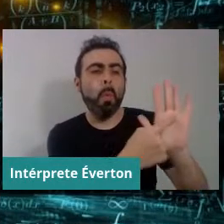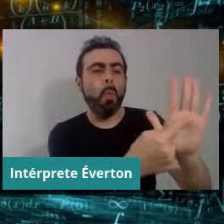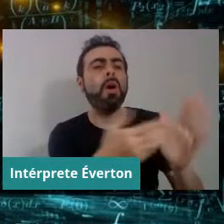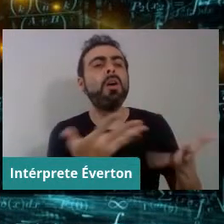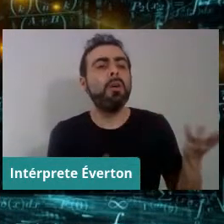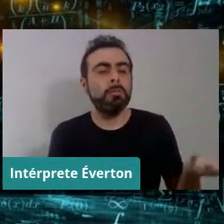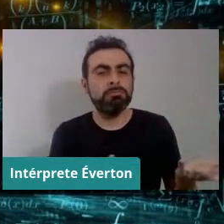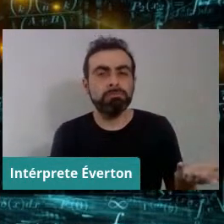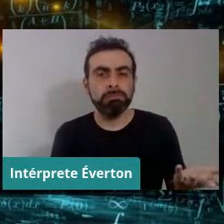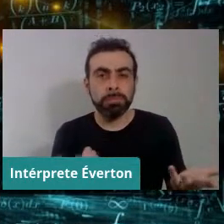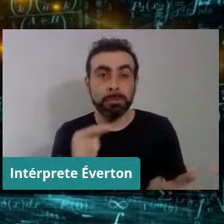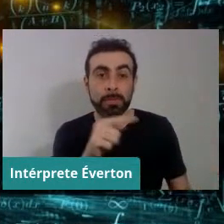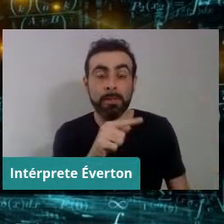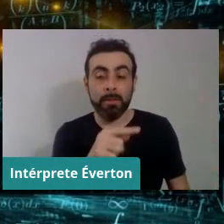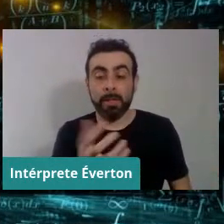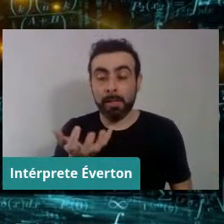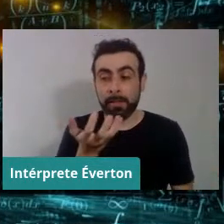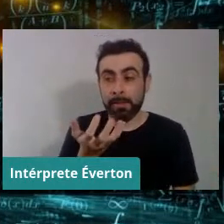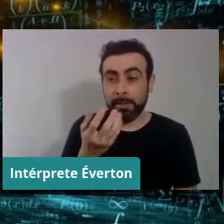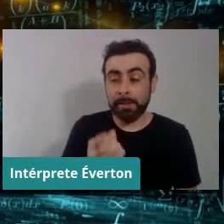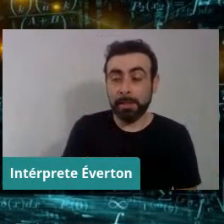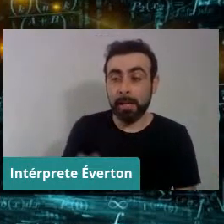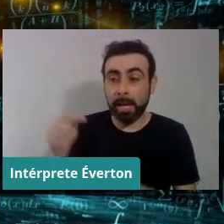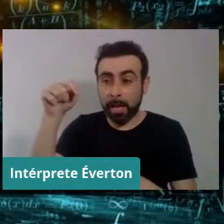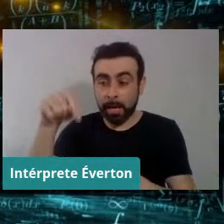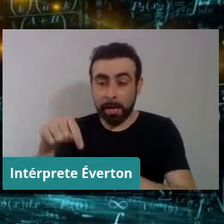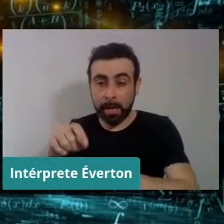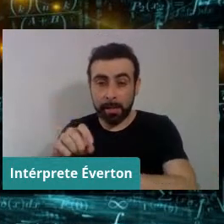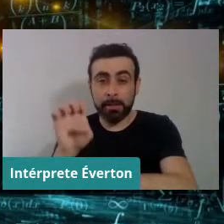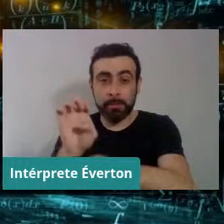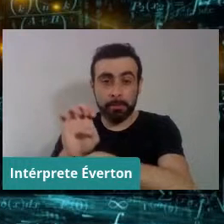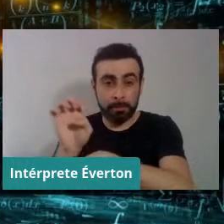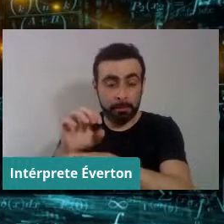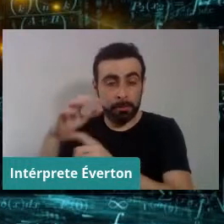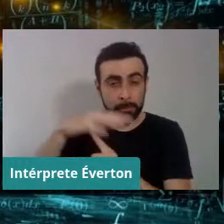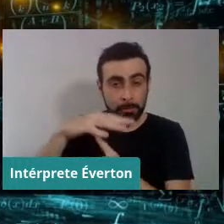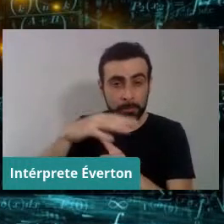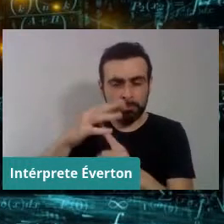Paraná uma escola de ensino superior.